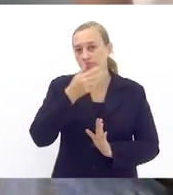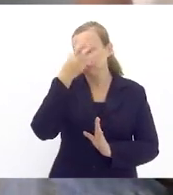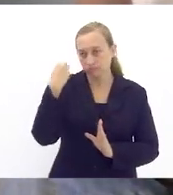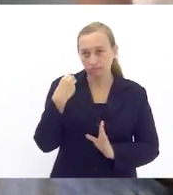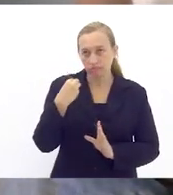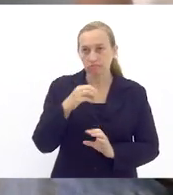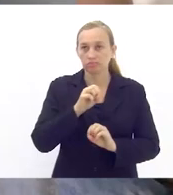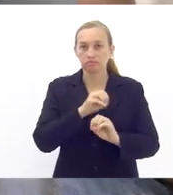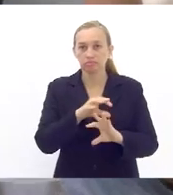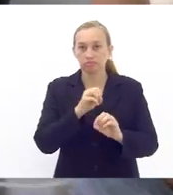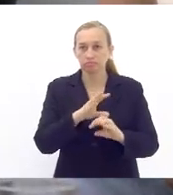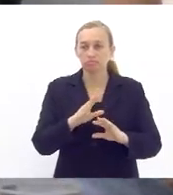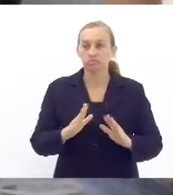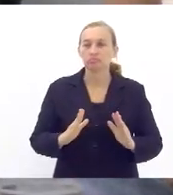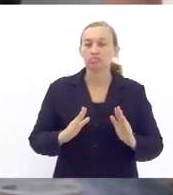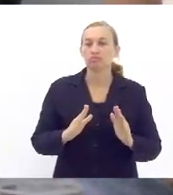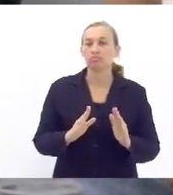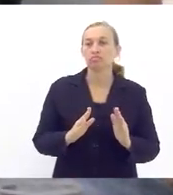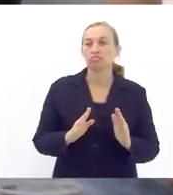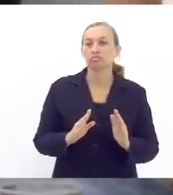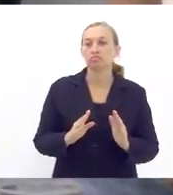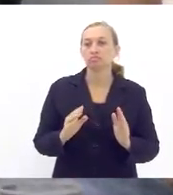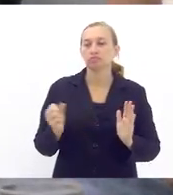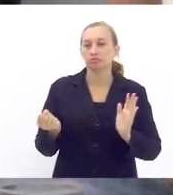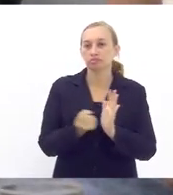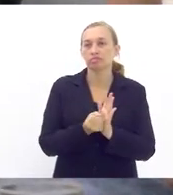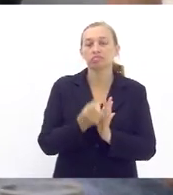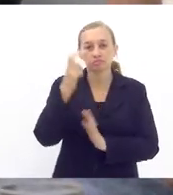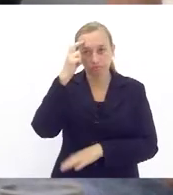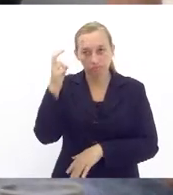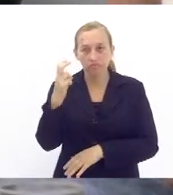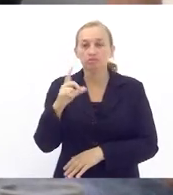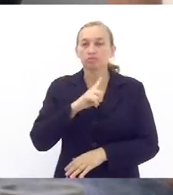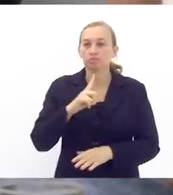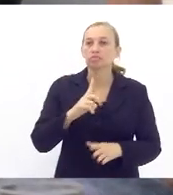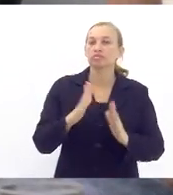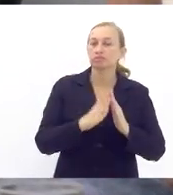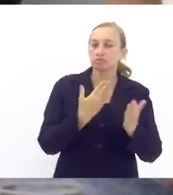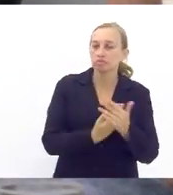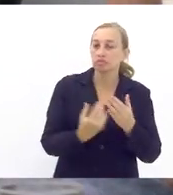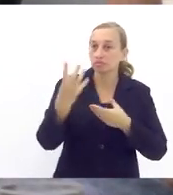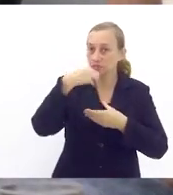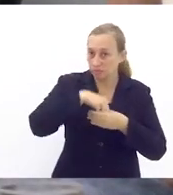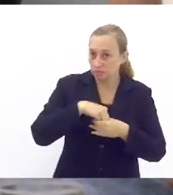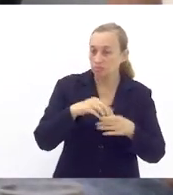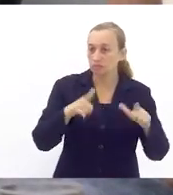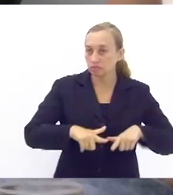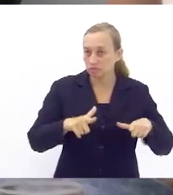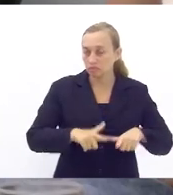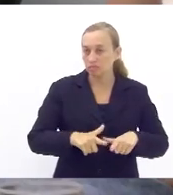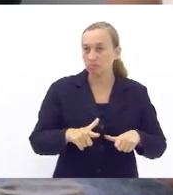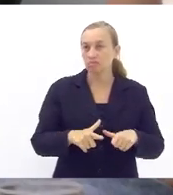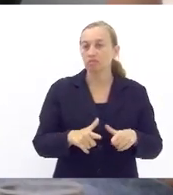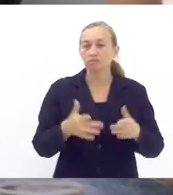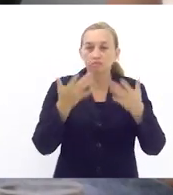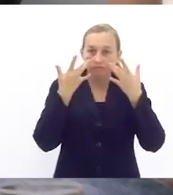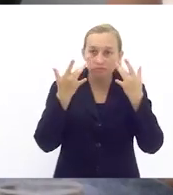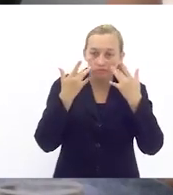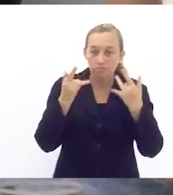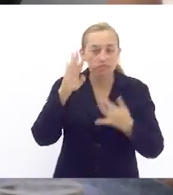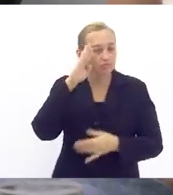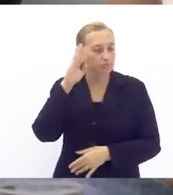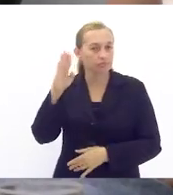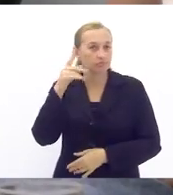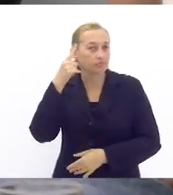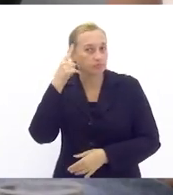na educação para o patrimônio cultural e tendo uma escola dentro de um bem tombado uma escola de artes é essencial que isso seja pensado